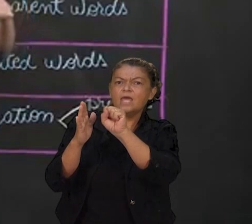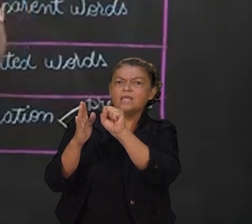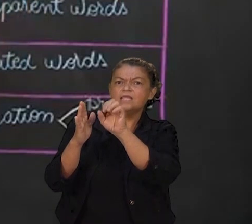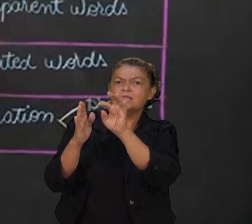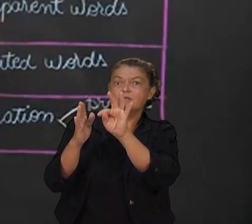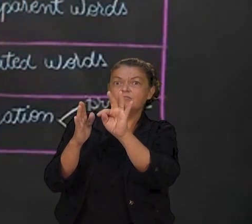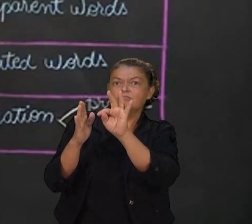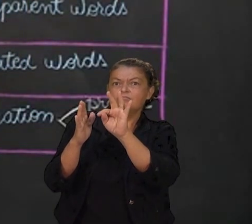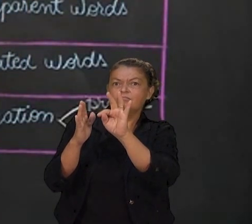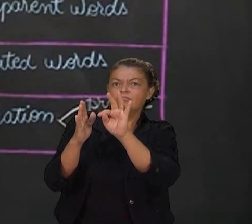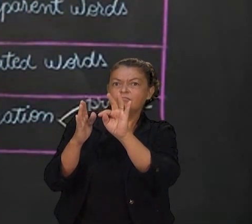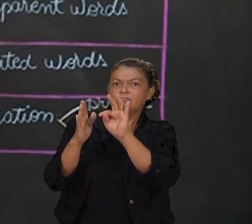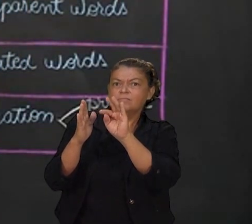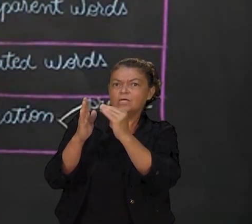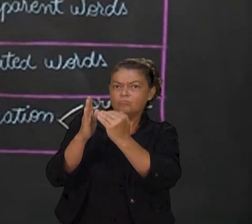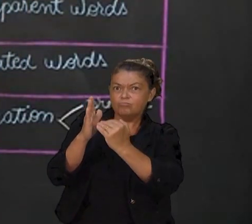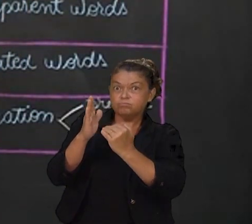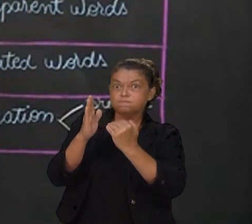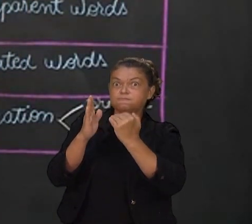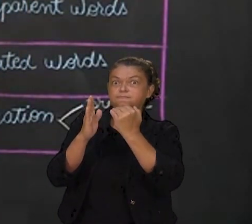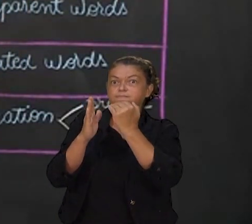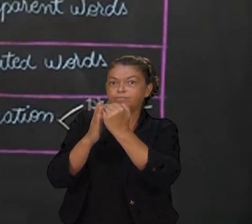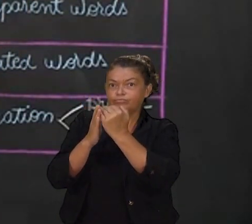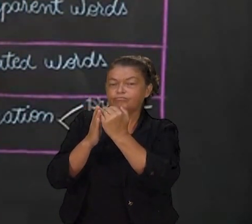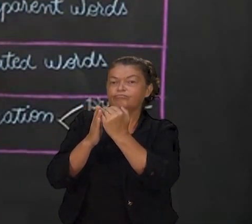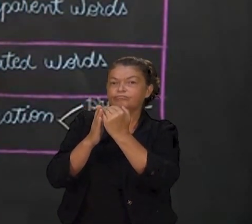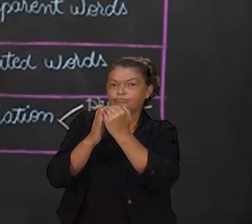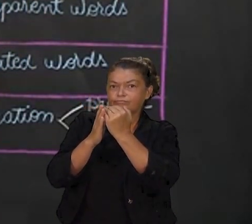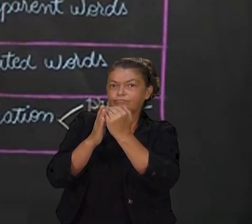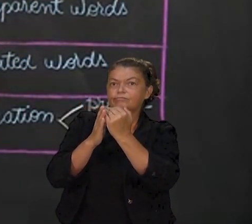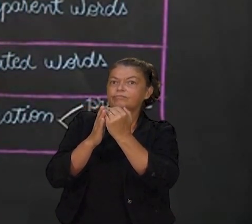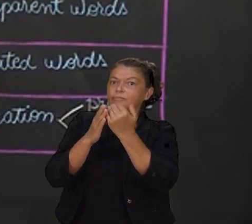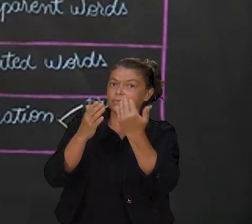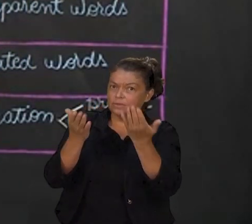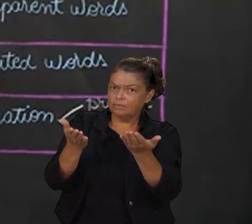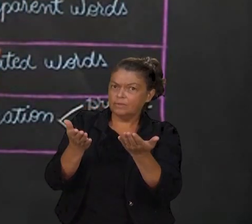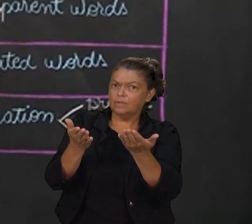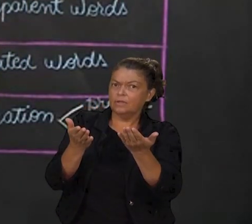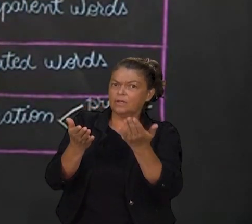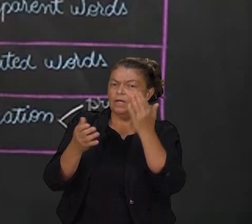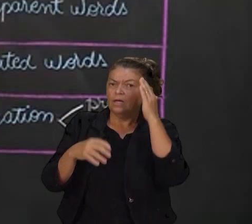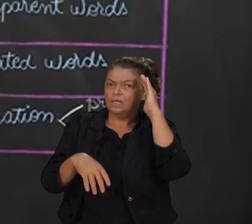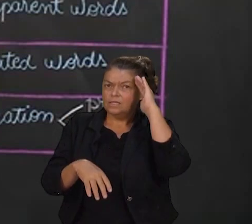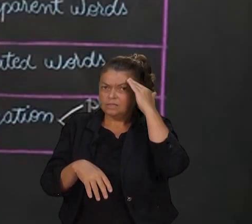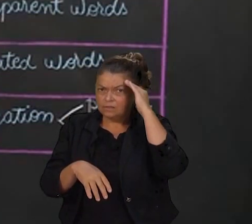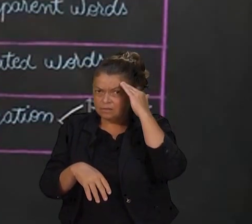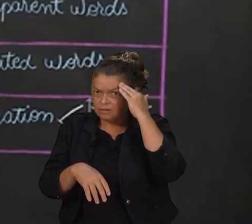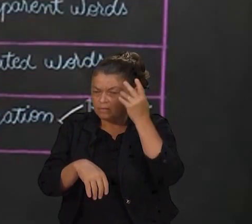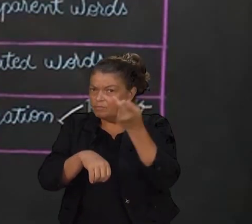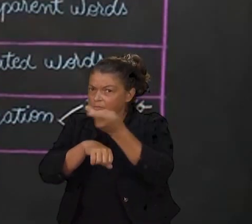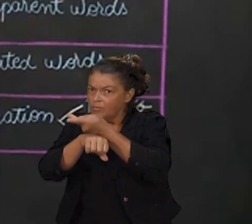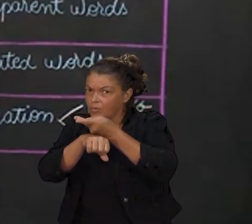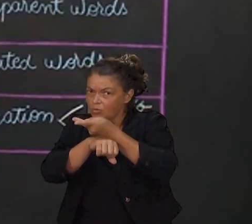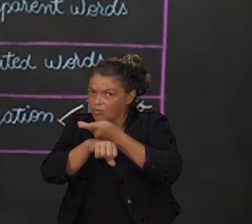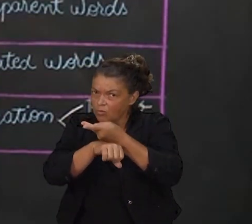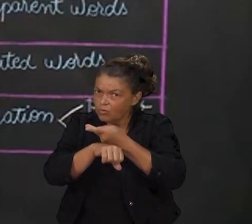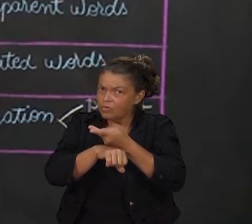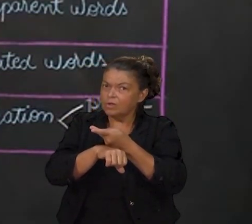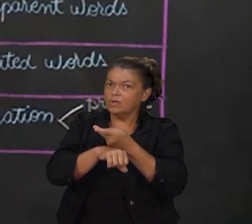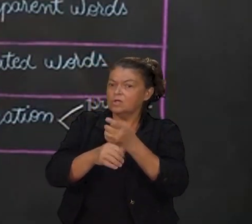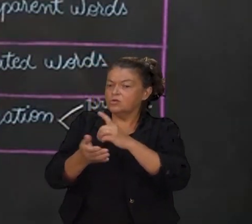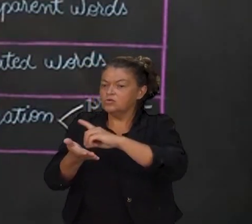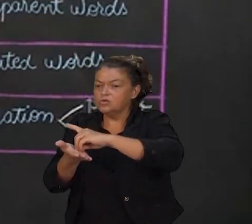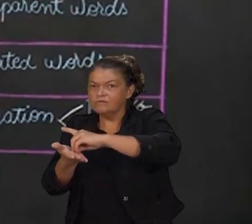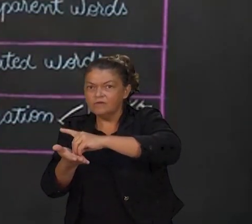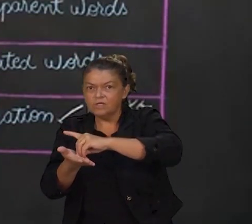superioridade, superlativo, o superlative. Caso vocês queiram saber mais sobre isso, busca nas videoaulas, ok? E